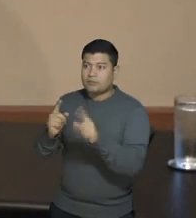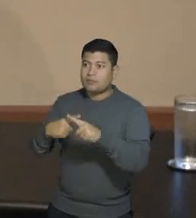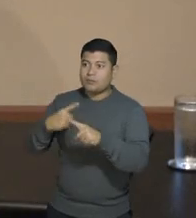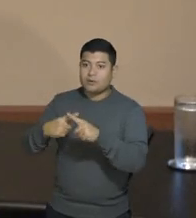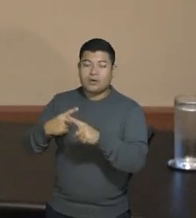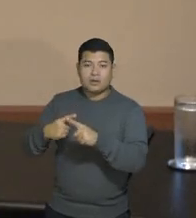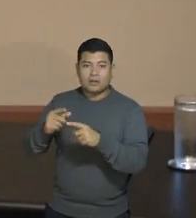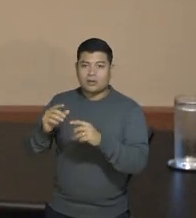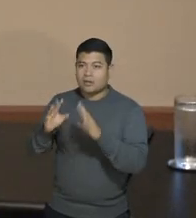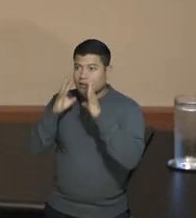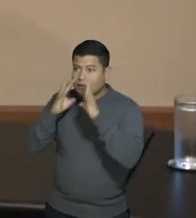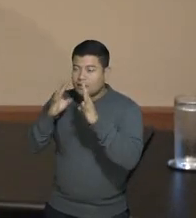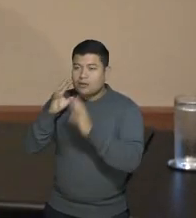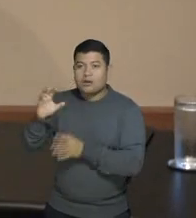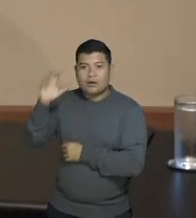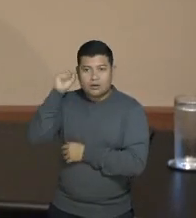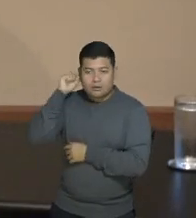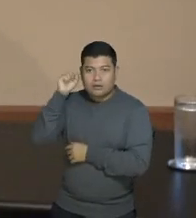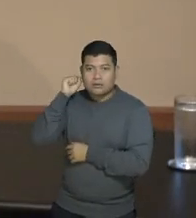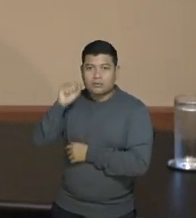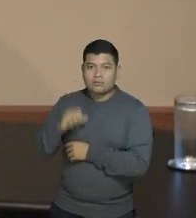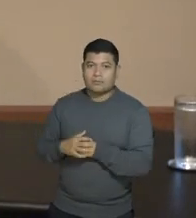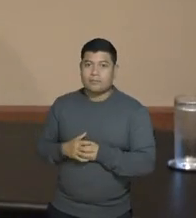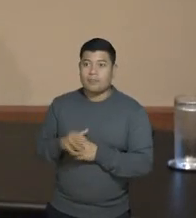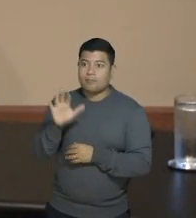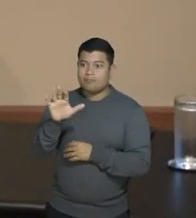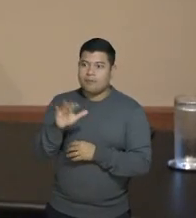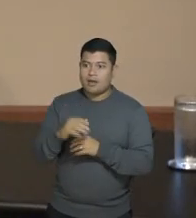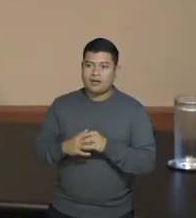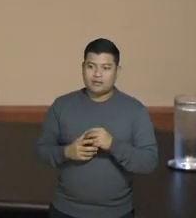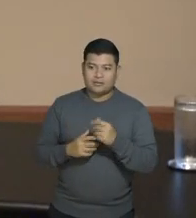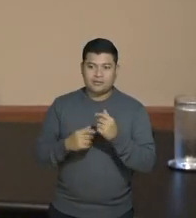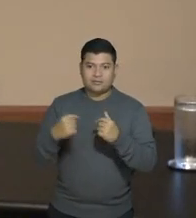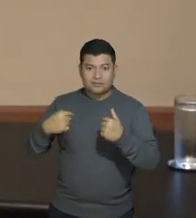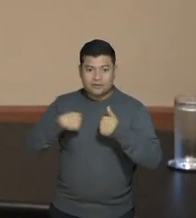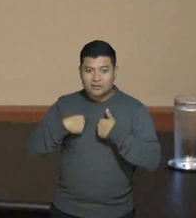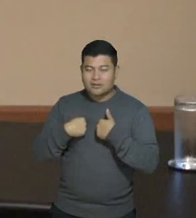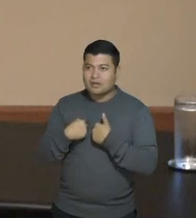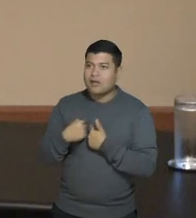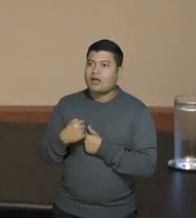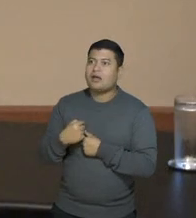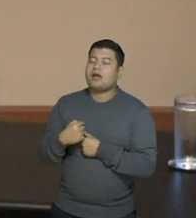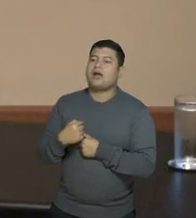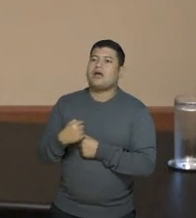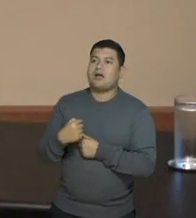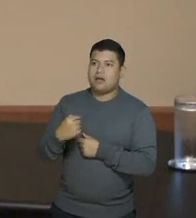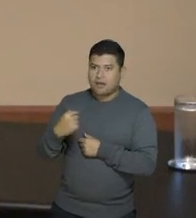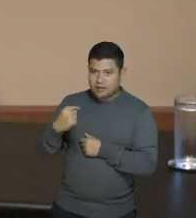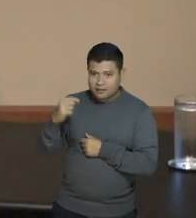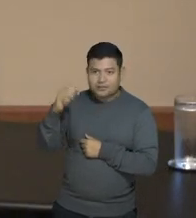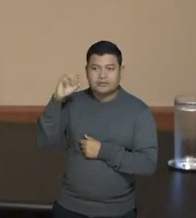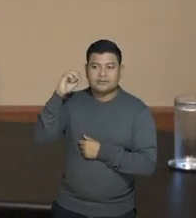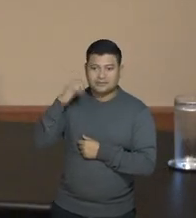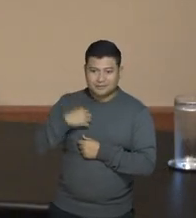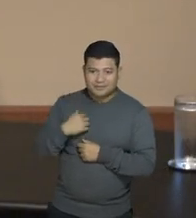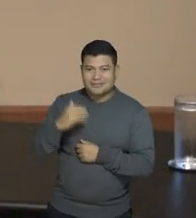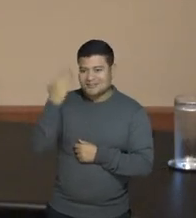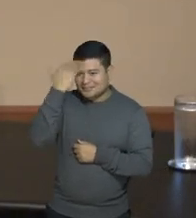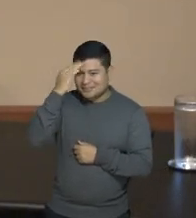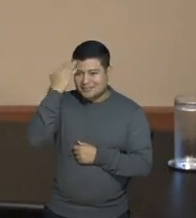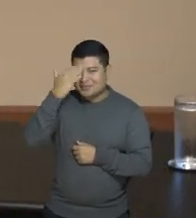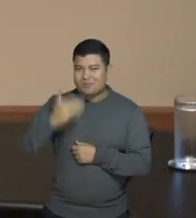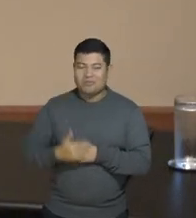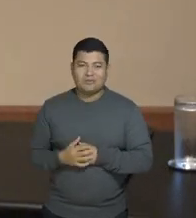tá. Vou escrever. Sempre parece que tem um, sabe, um timezinho que tem que dar